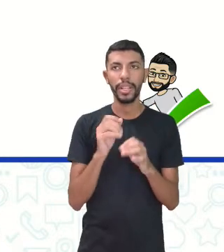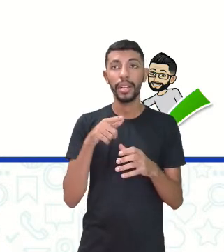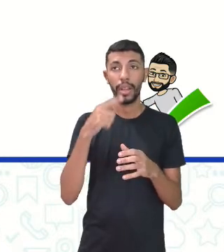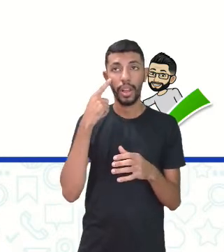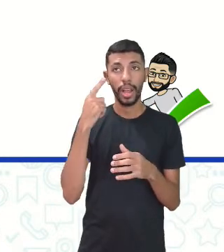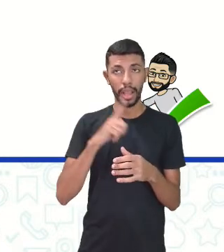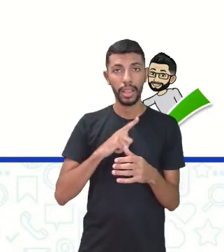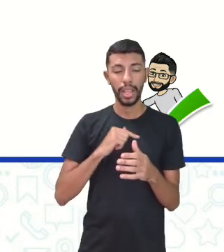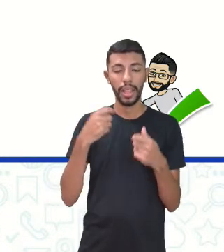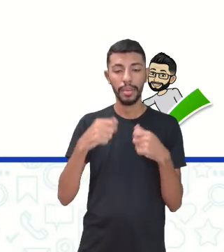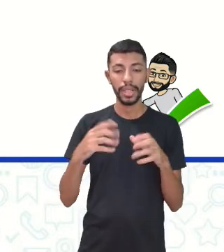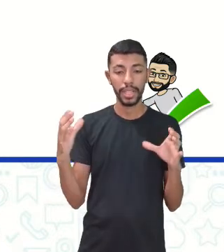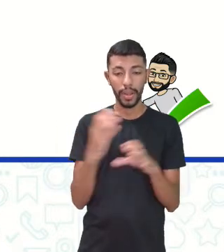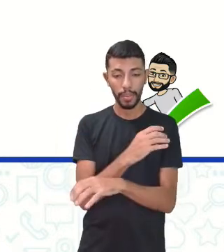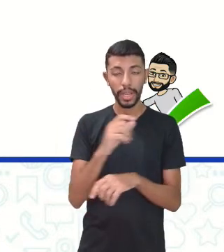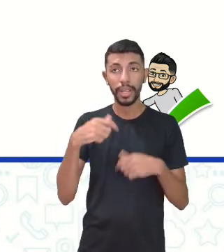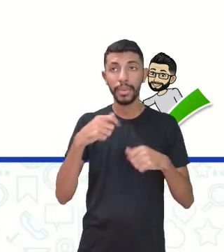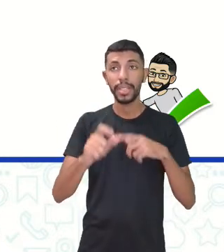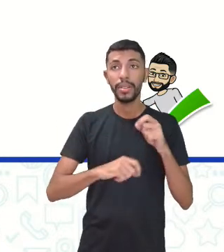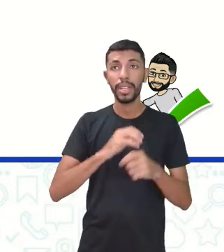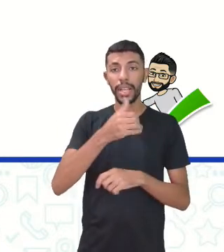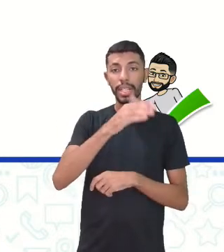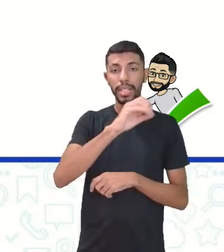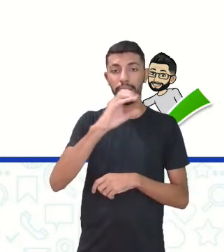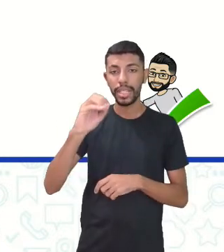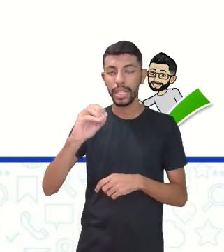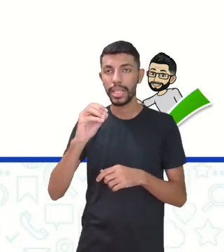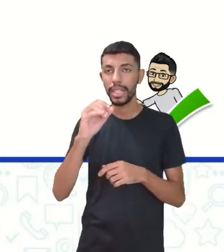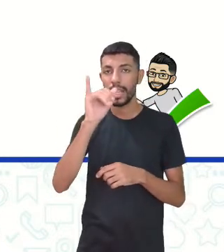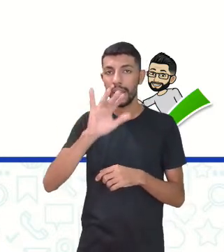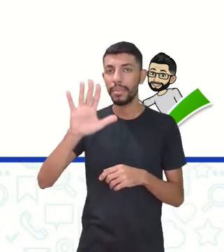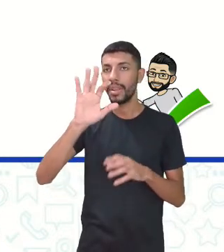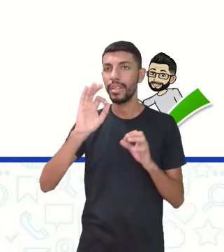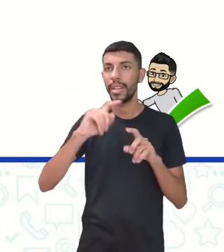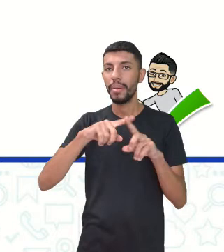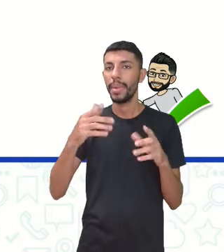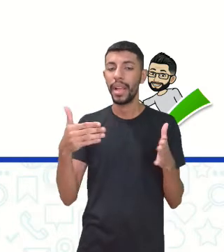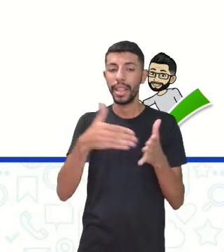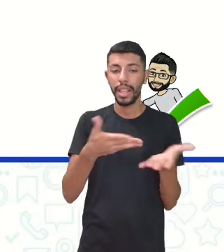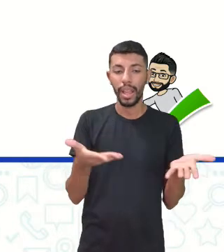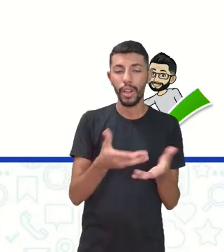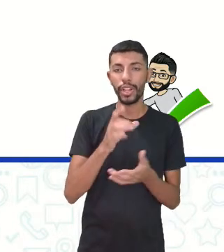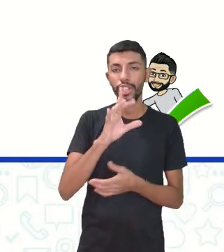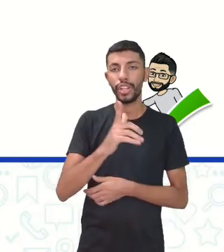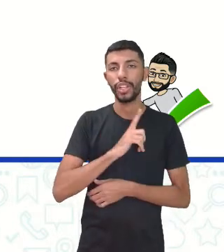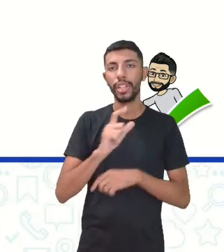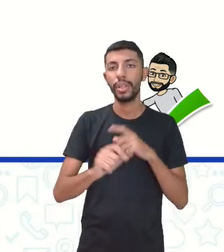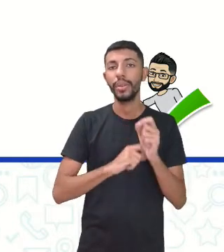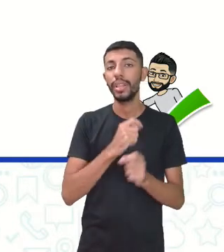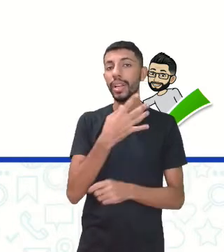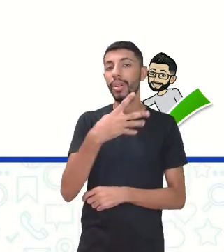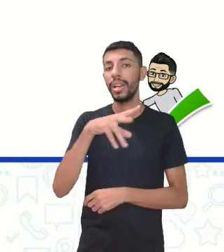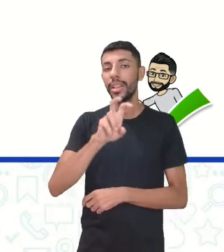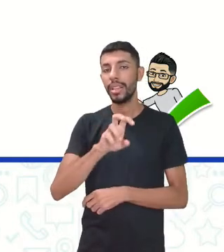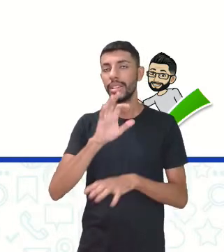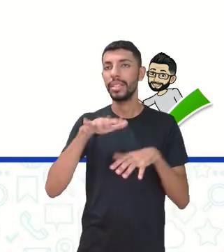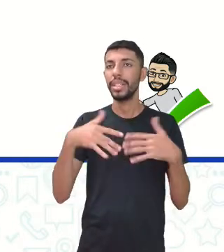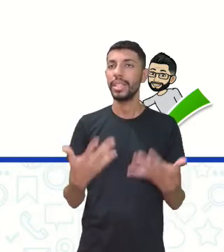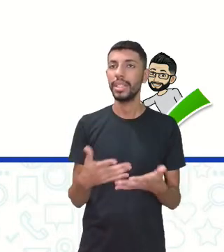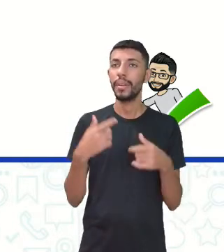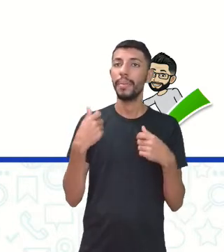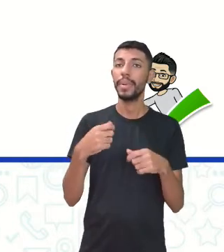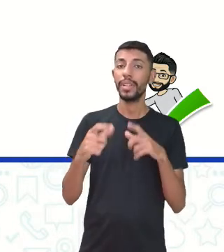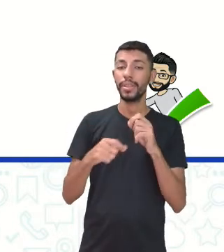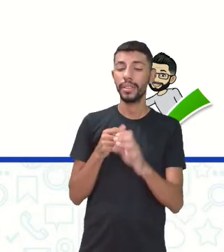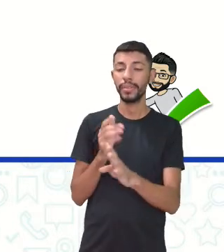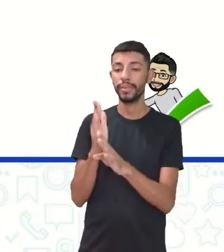ela precisa aí de 100 figurinhas. E até o momento ela só tem 45 figurinhas. Então a gente dá para